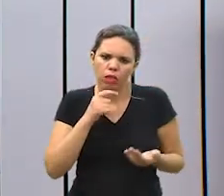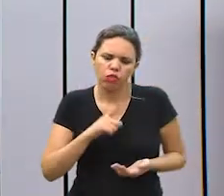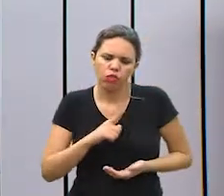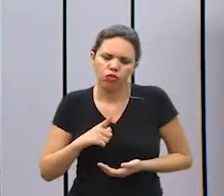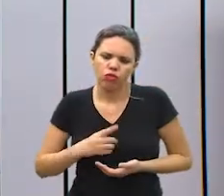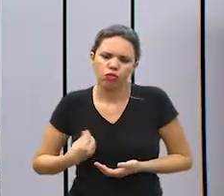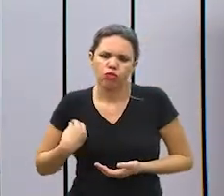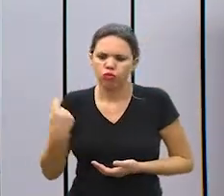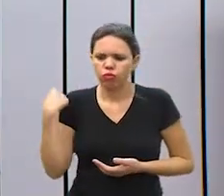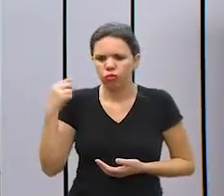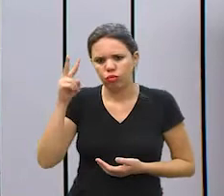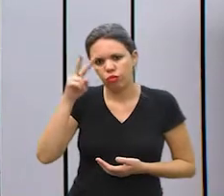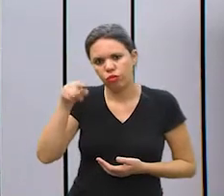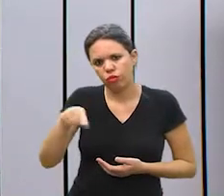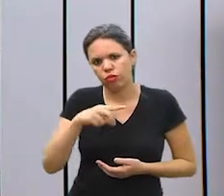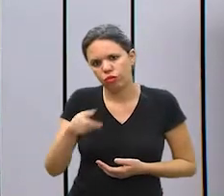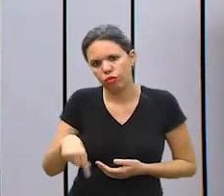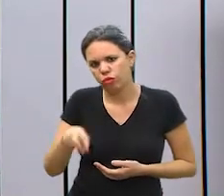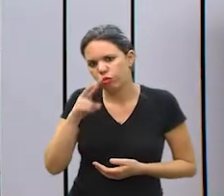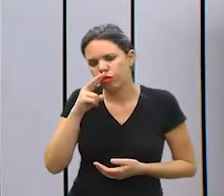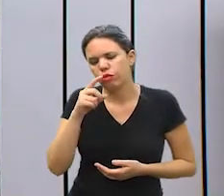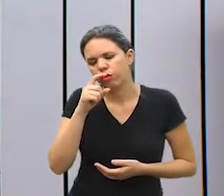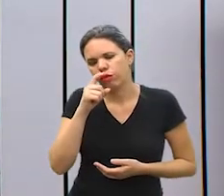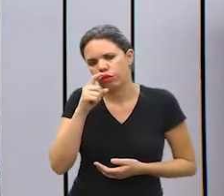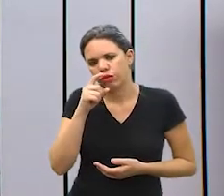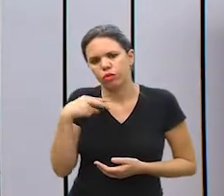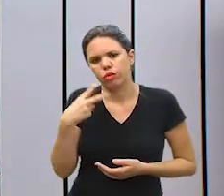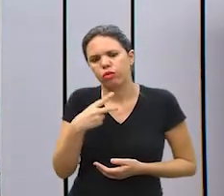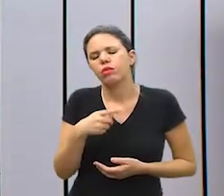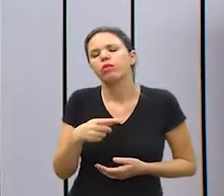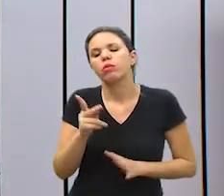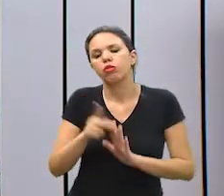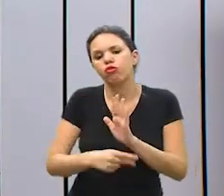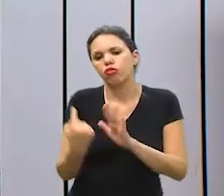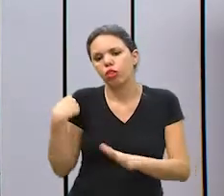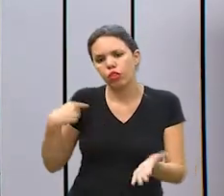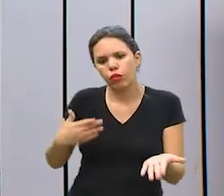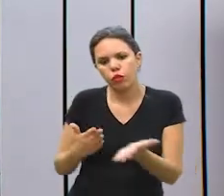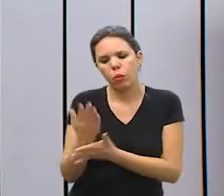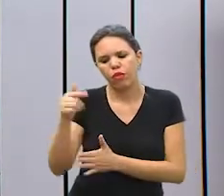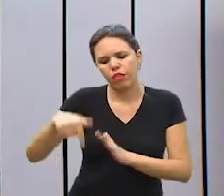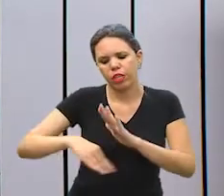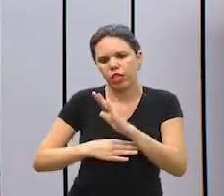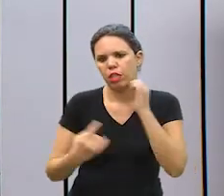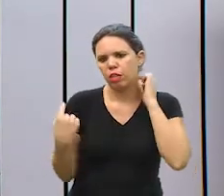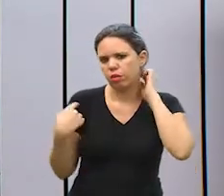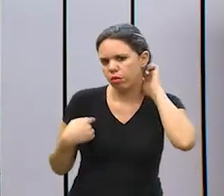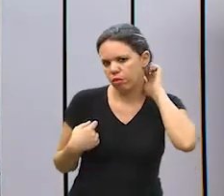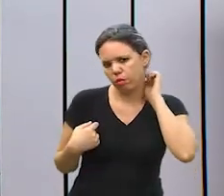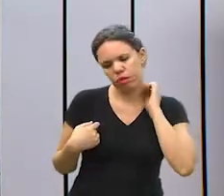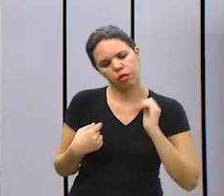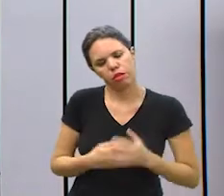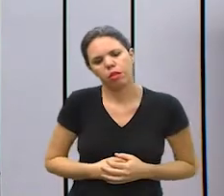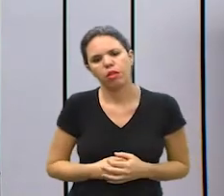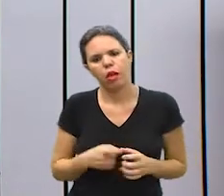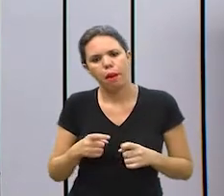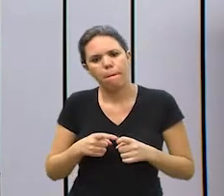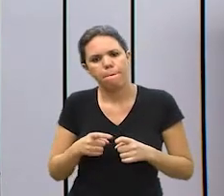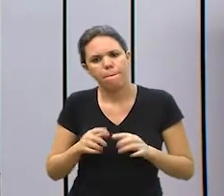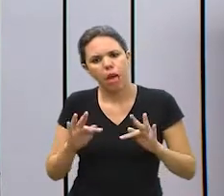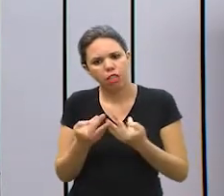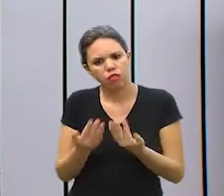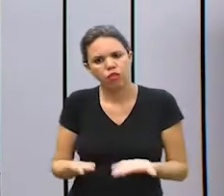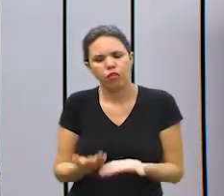também, Zé, você lembra disso, o vereador Zé Carlos, né, o projeto que foi aprovado aqui da residência em médico da